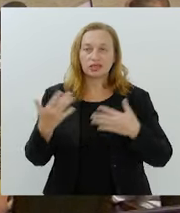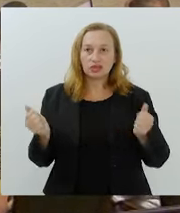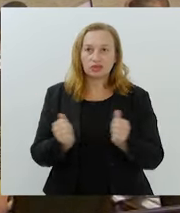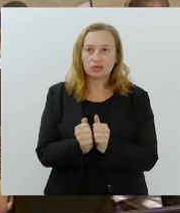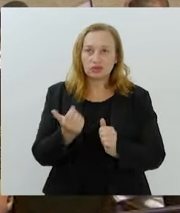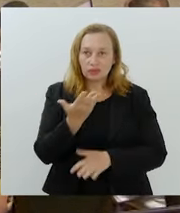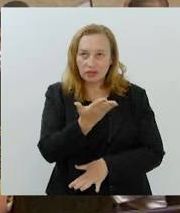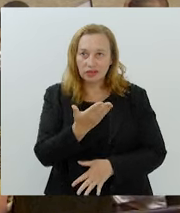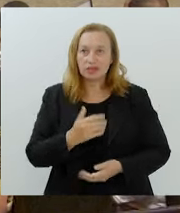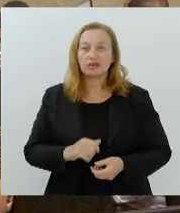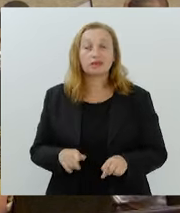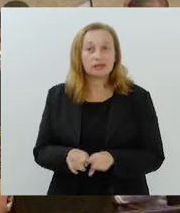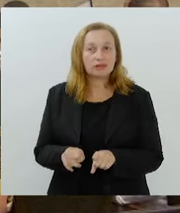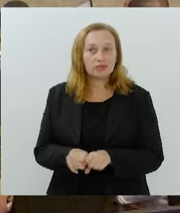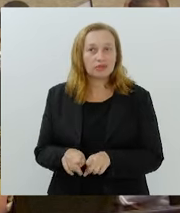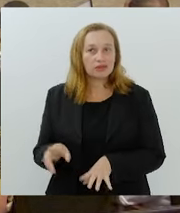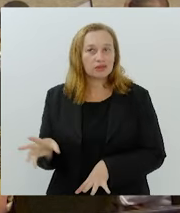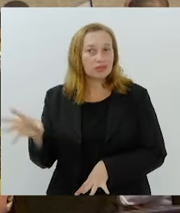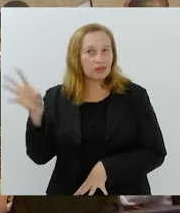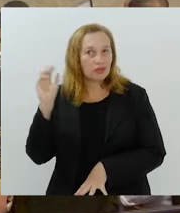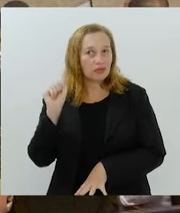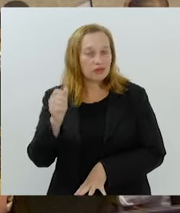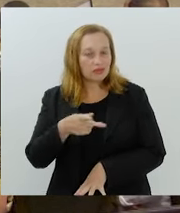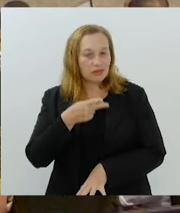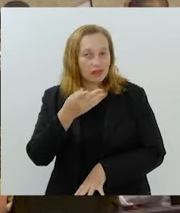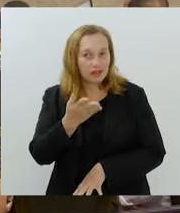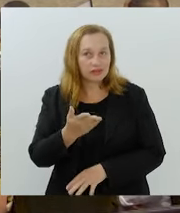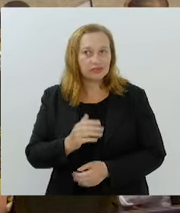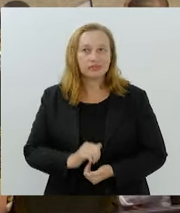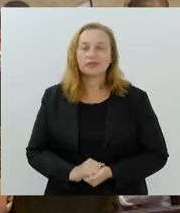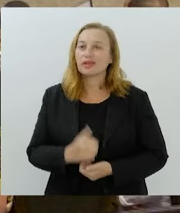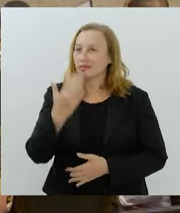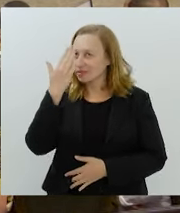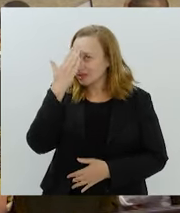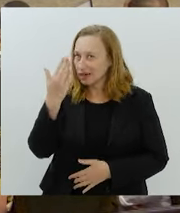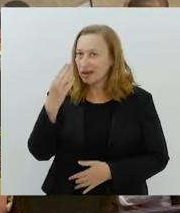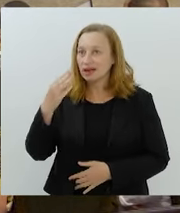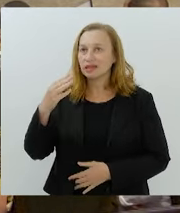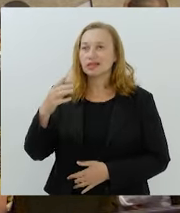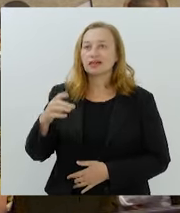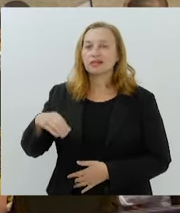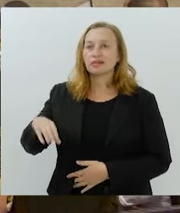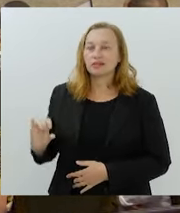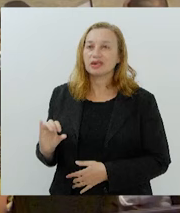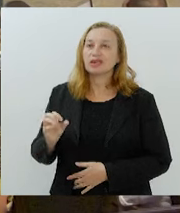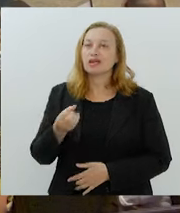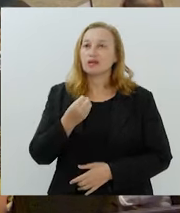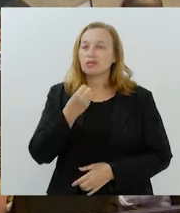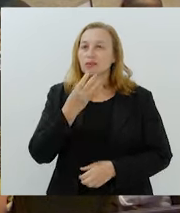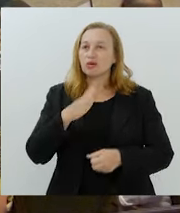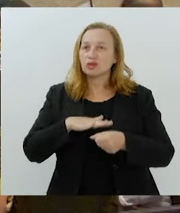e ouçamos aqui as suas palavras. Obrigada, Mink. Boa noite a todos.